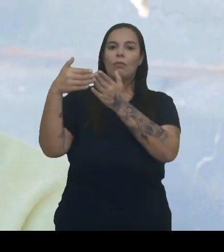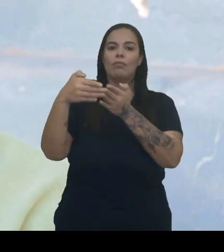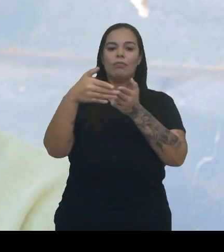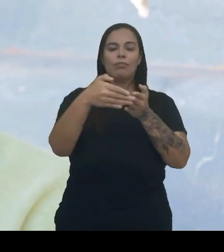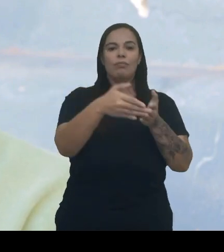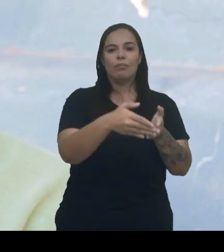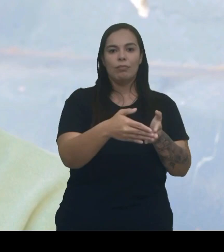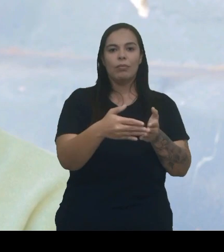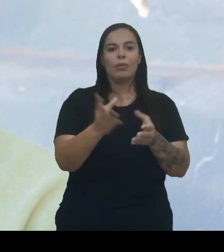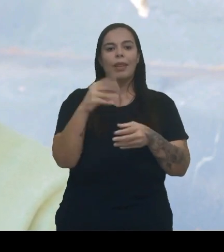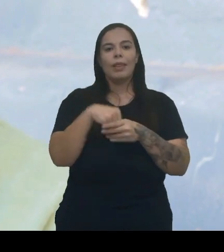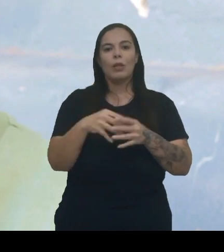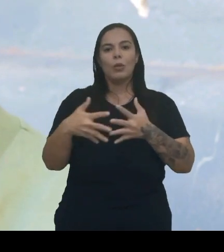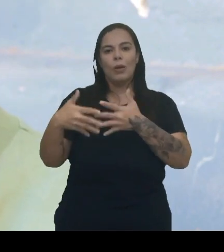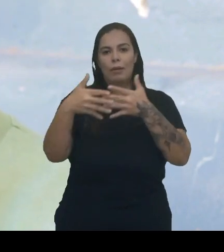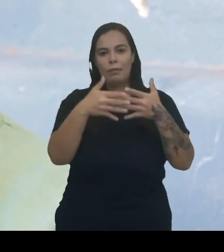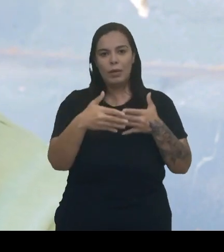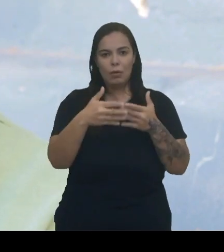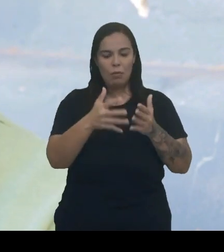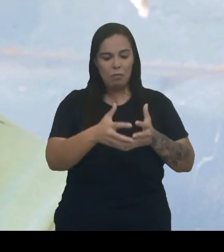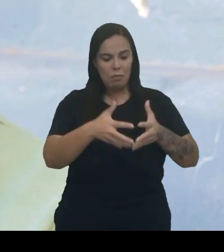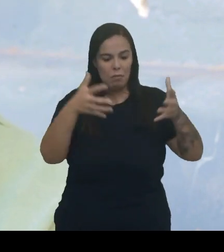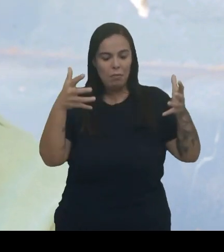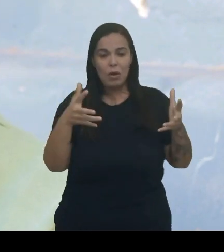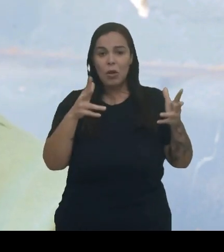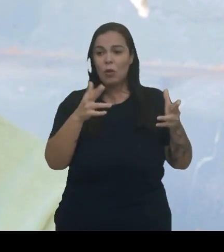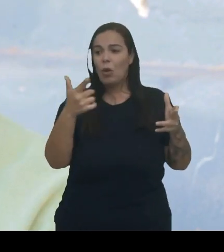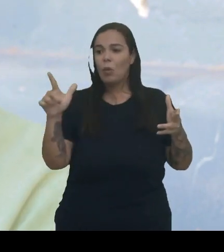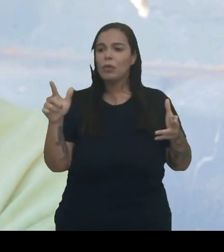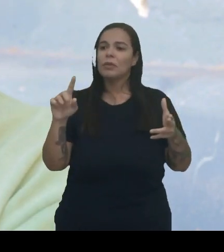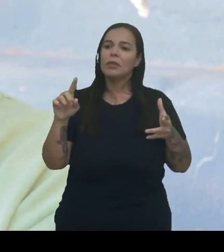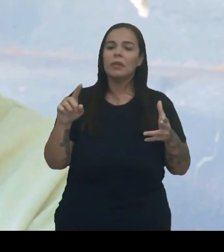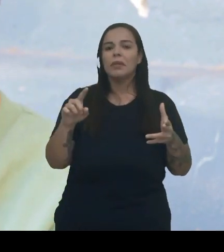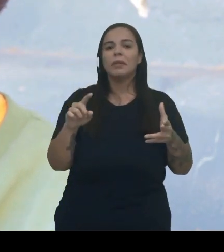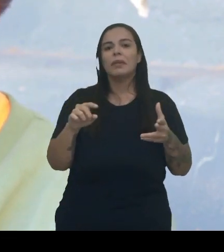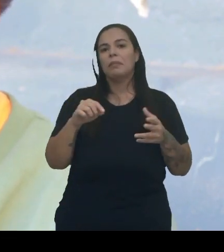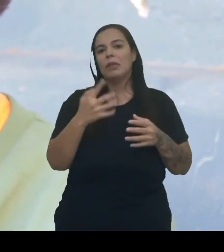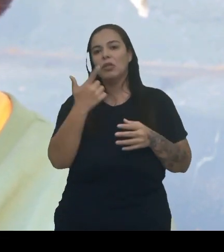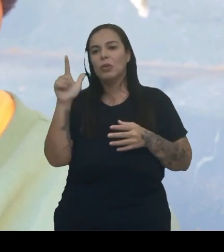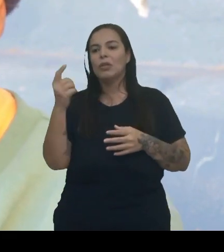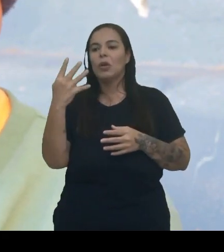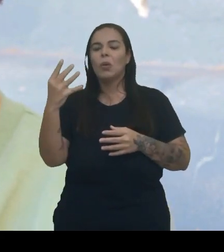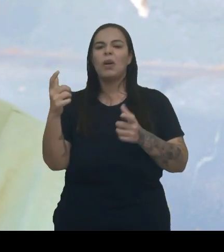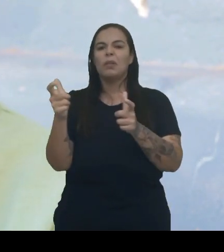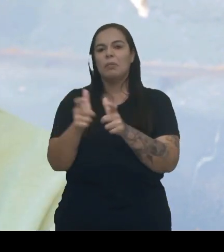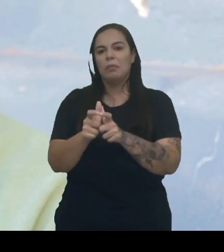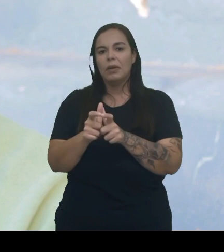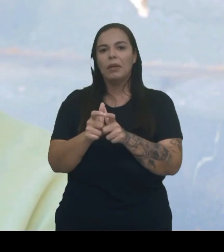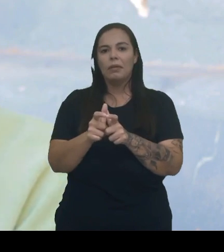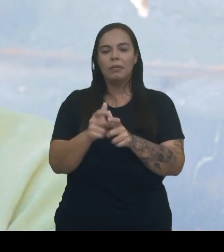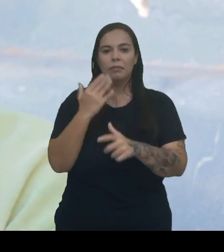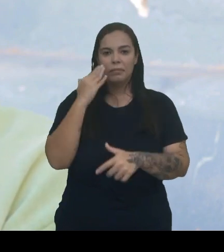carreta. A maior era do tamanho dessa, as outras mais menores um pouco, entendeu?